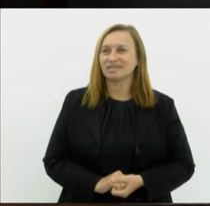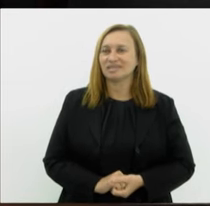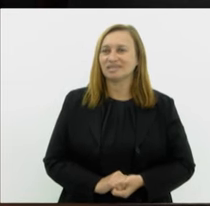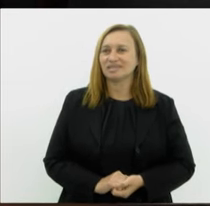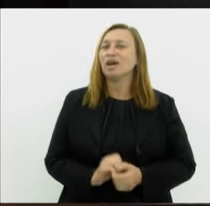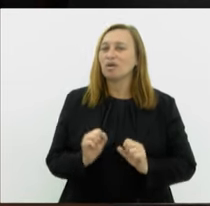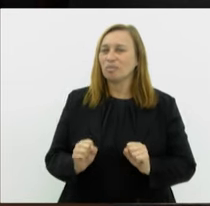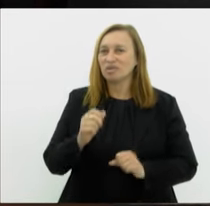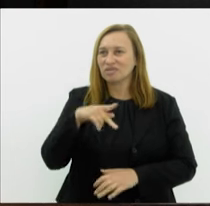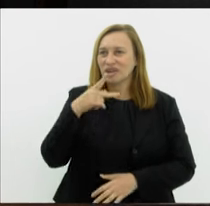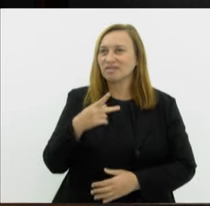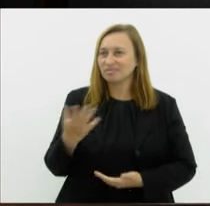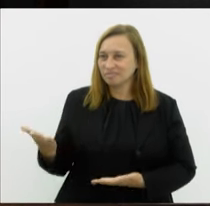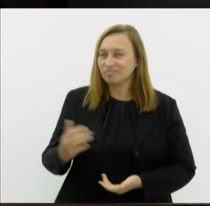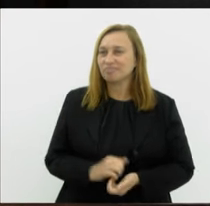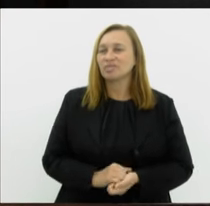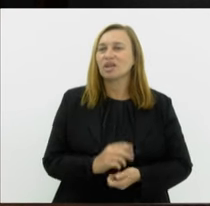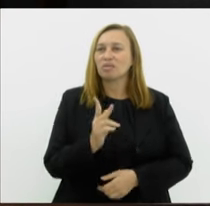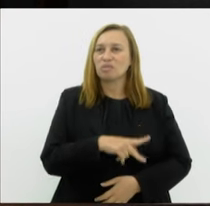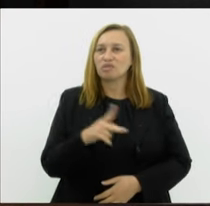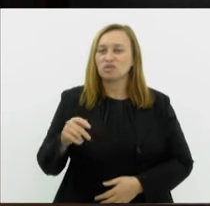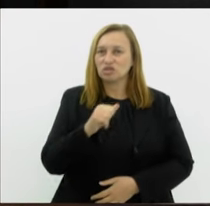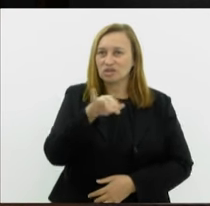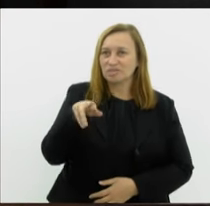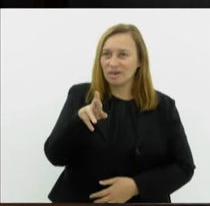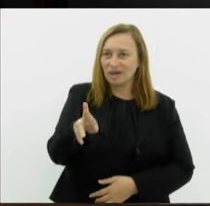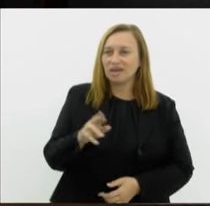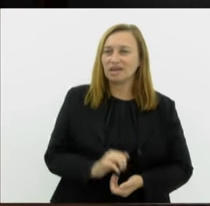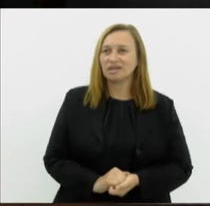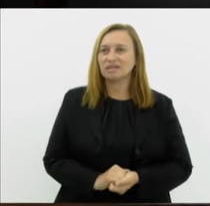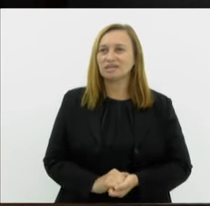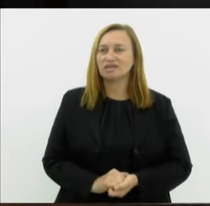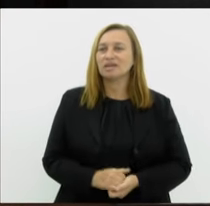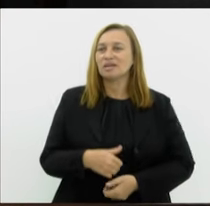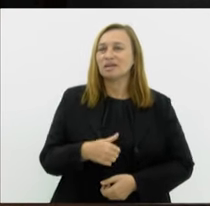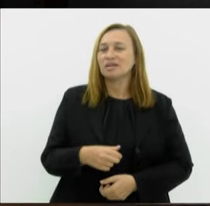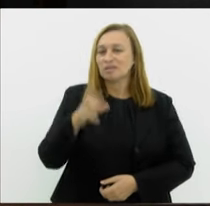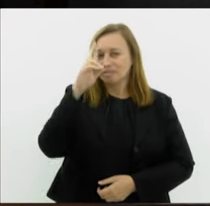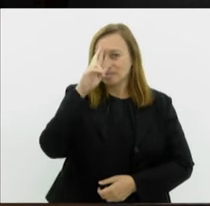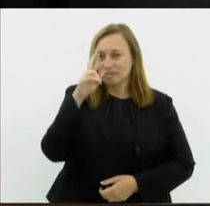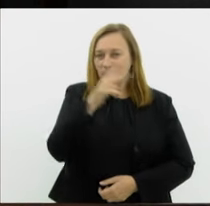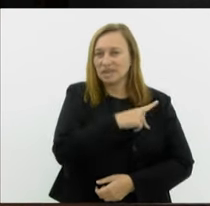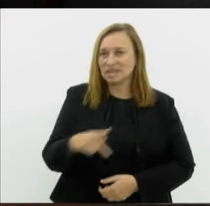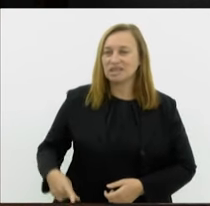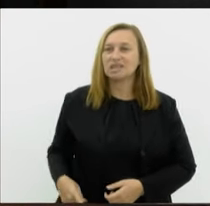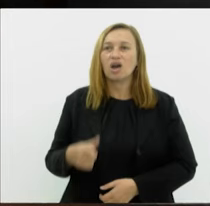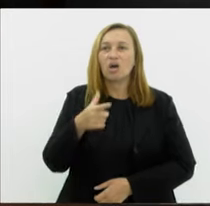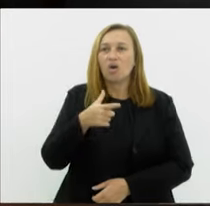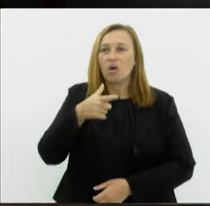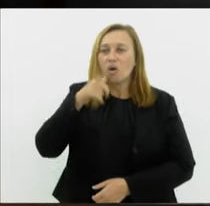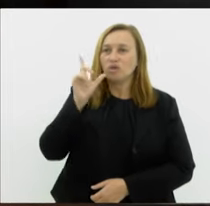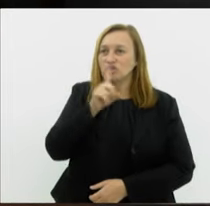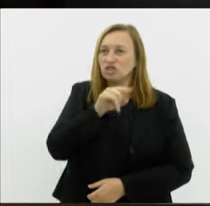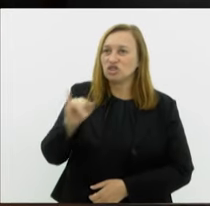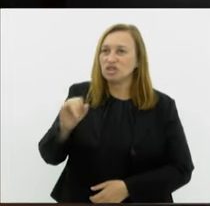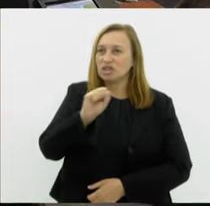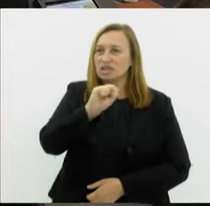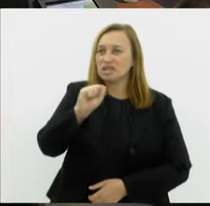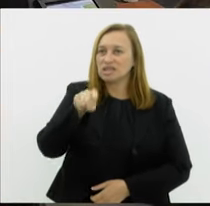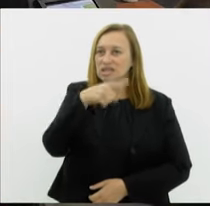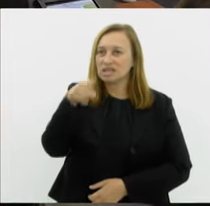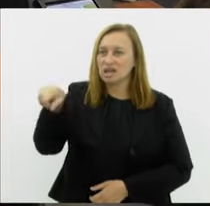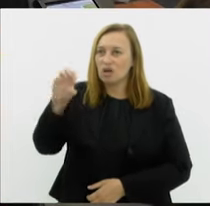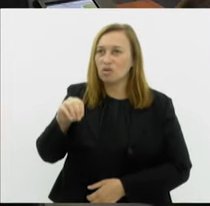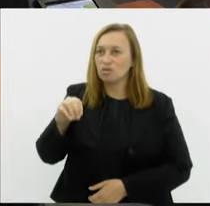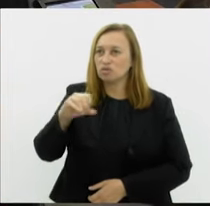Pode falar, professor Josemar, por favor. Primeiro, presidente, ontem foi dia de São Jorge, dia